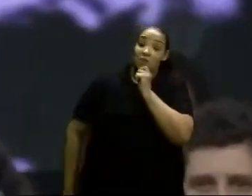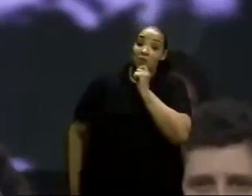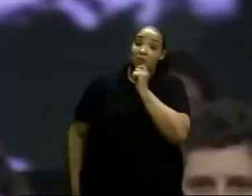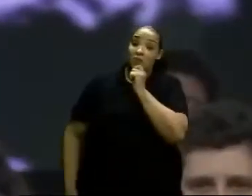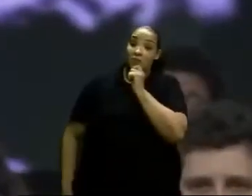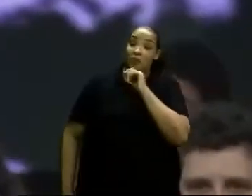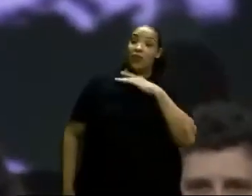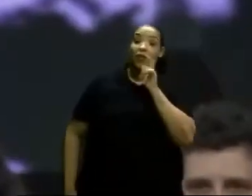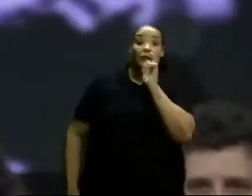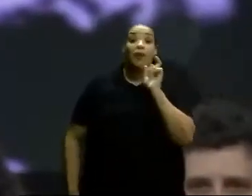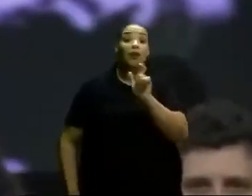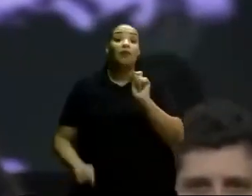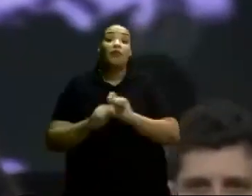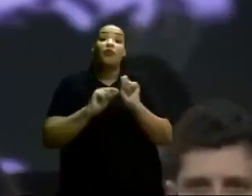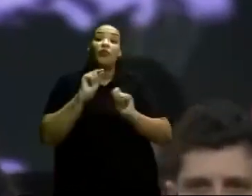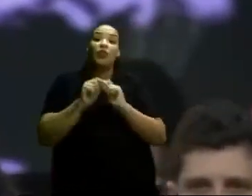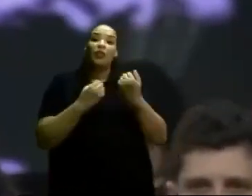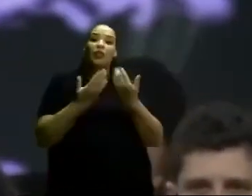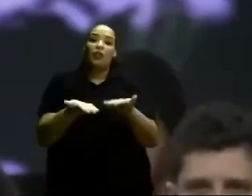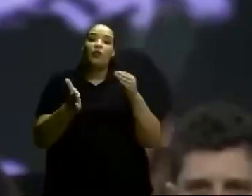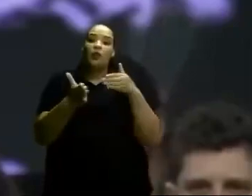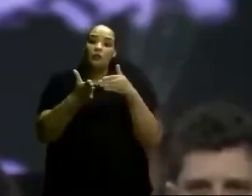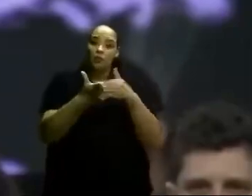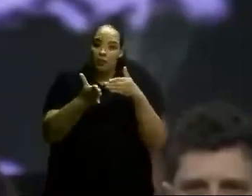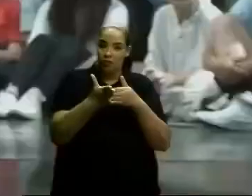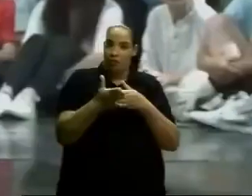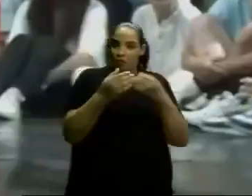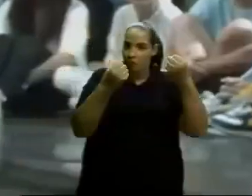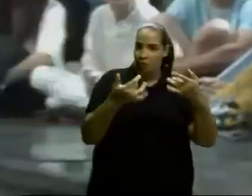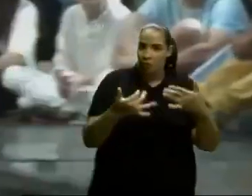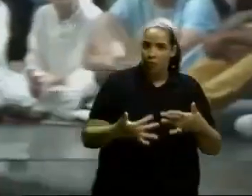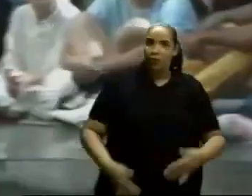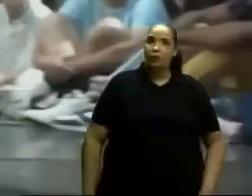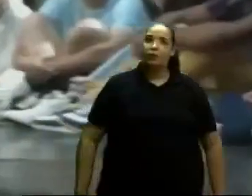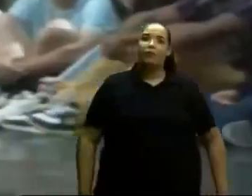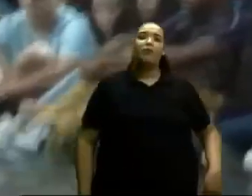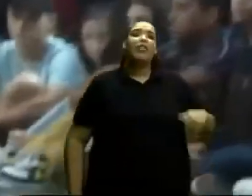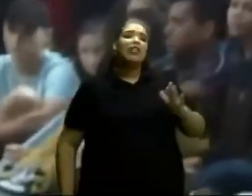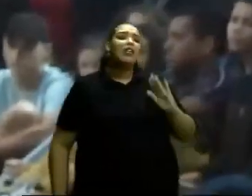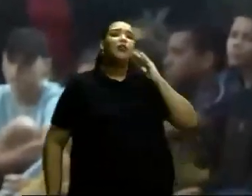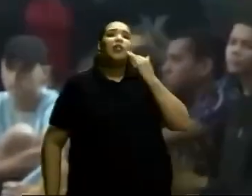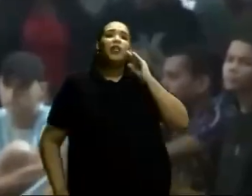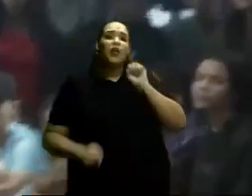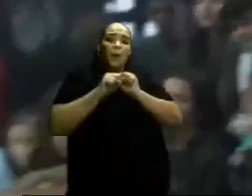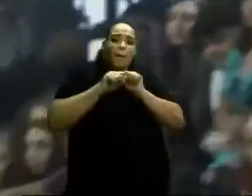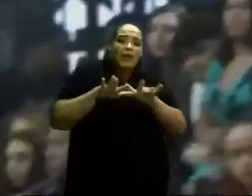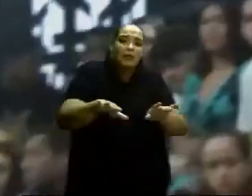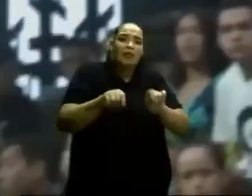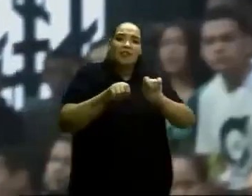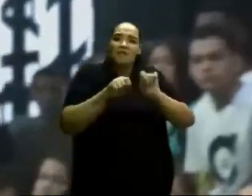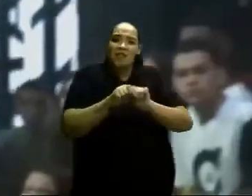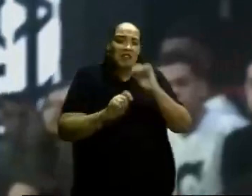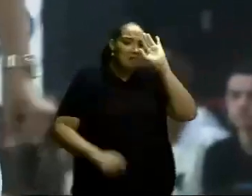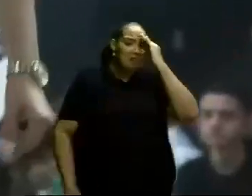Aí a palavra fez o quê? Impôs limites. Porque, gente, me explica. Quem não entendeu o que a pandemia fez, não entende mais nada.